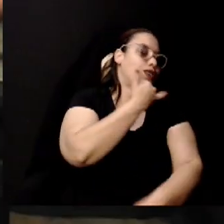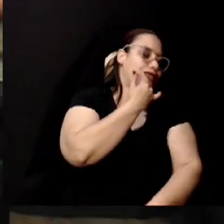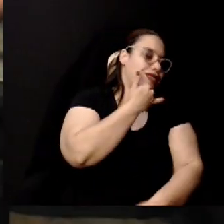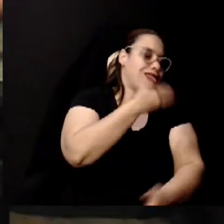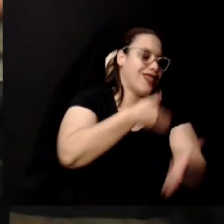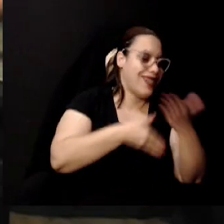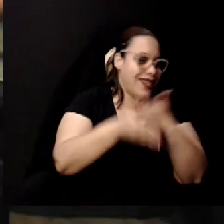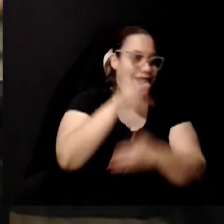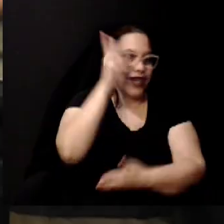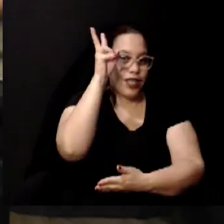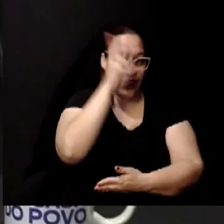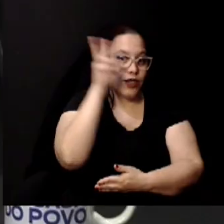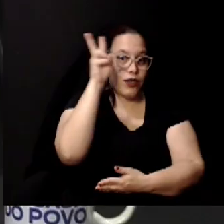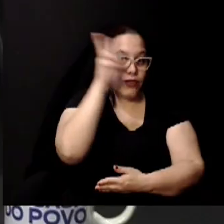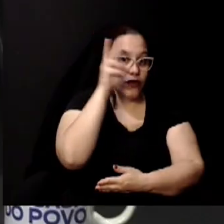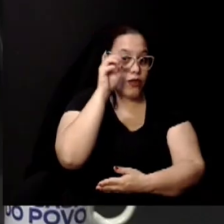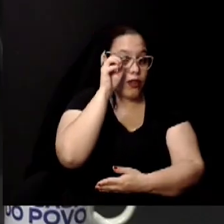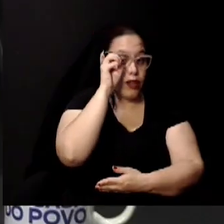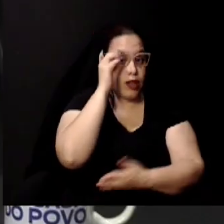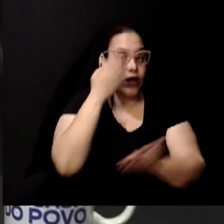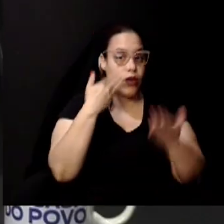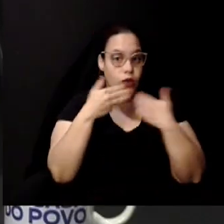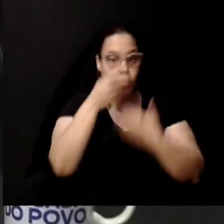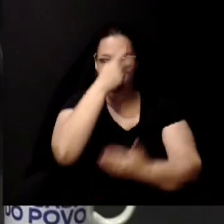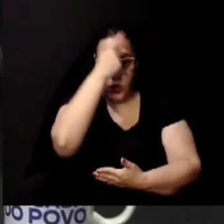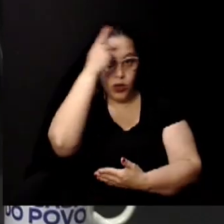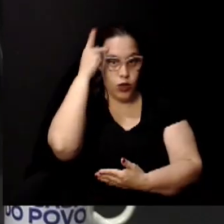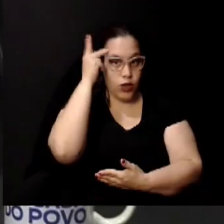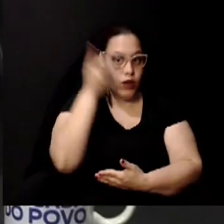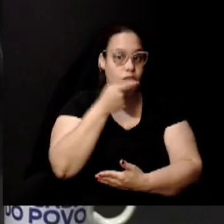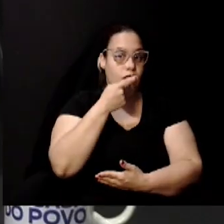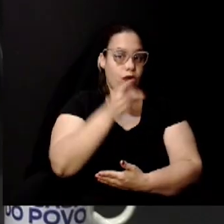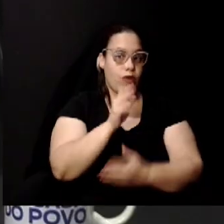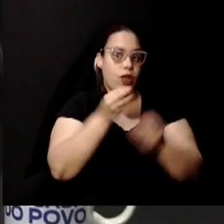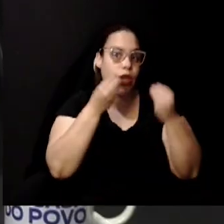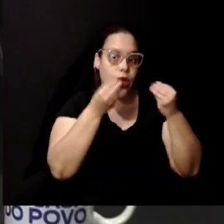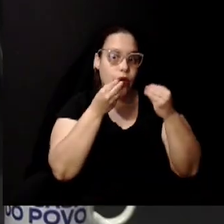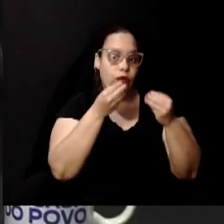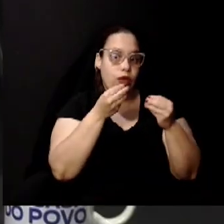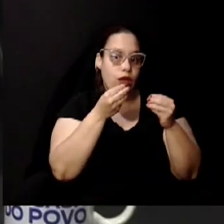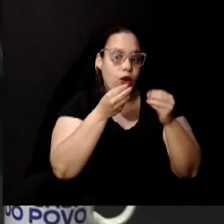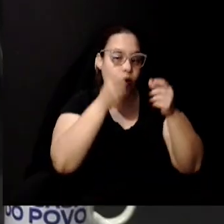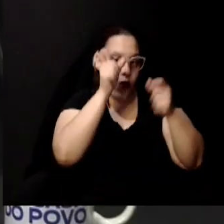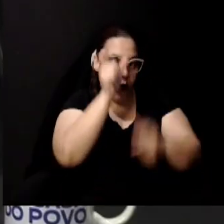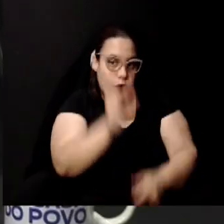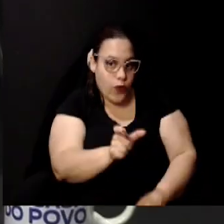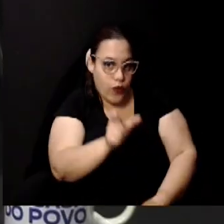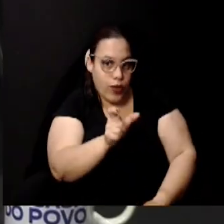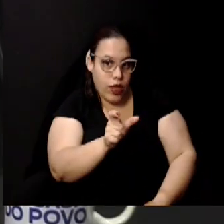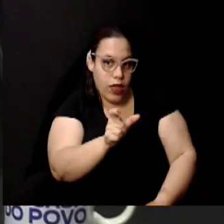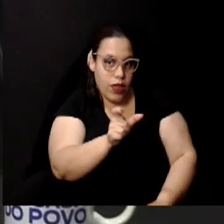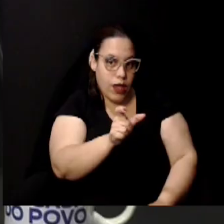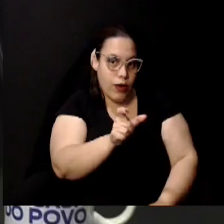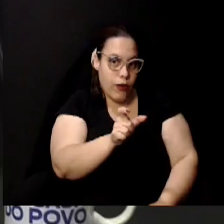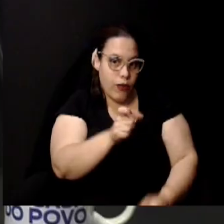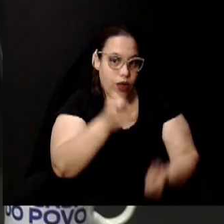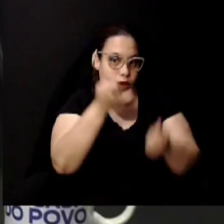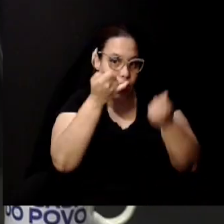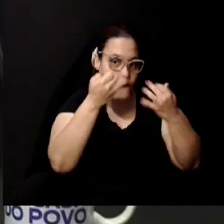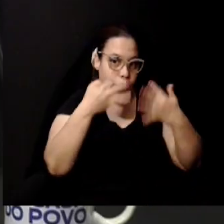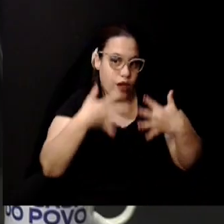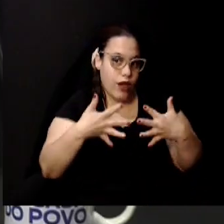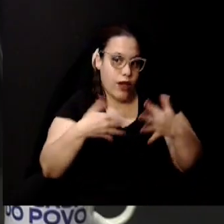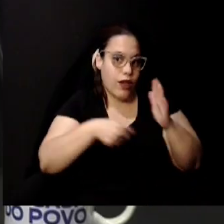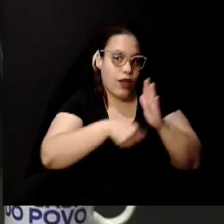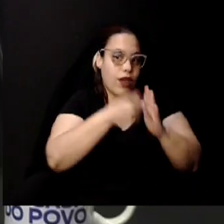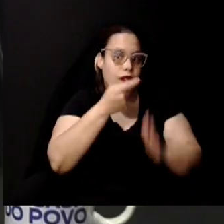de uma história, uma vez eu estava conversando com uma pessoa, né, e ela falou assim, como é que você se define, como é que você se descreveria? E a primeira coisa que eu falei